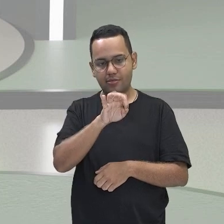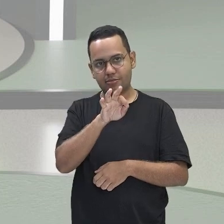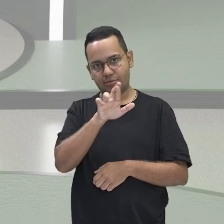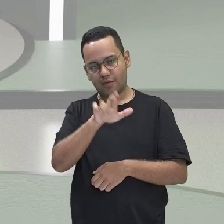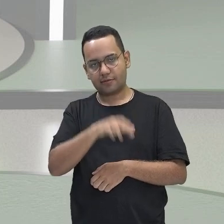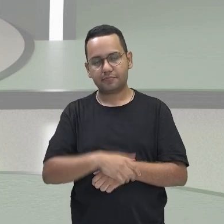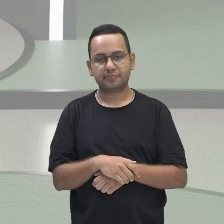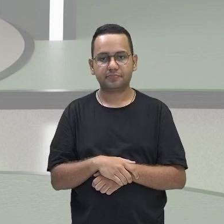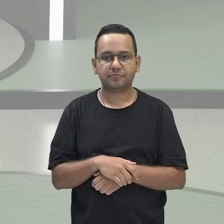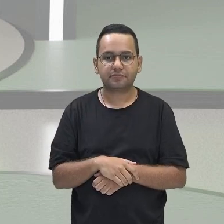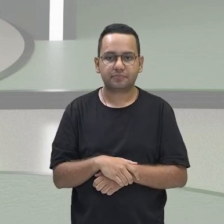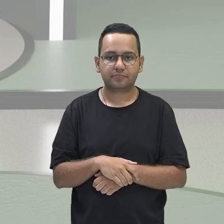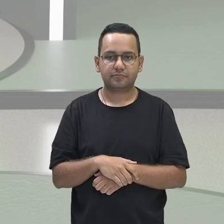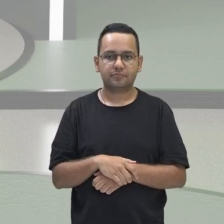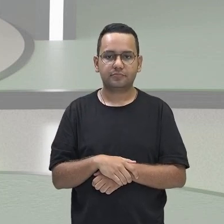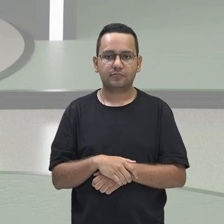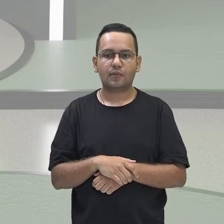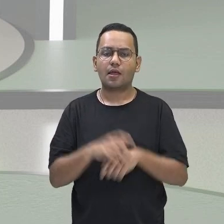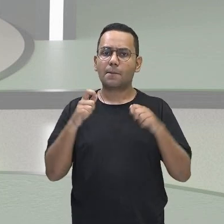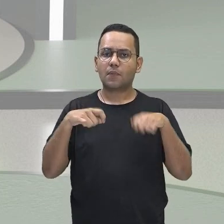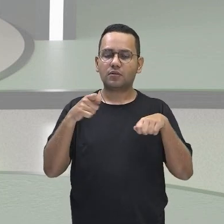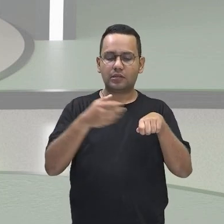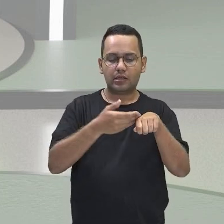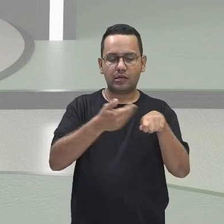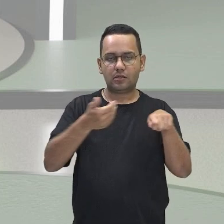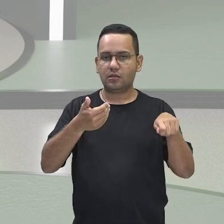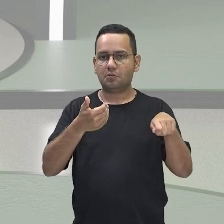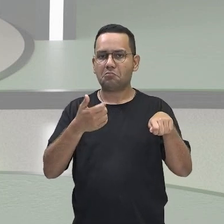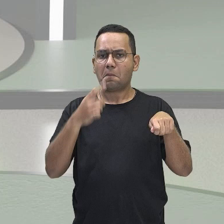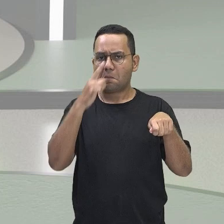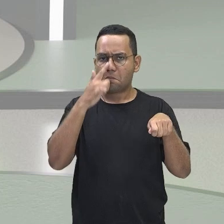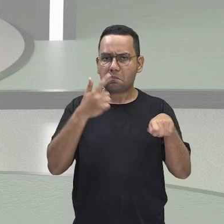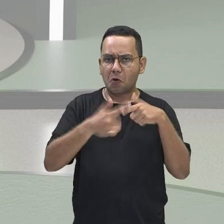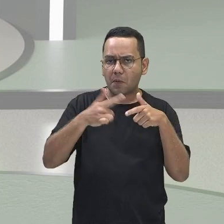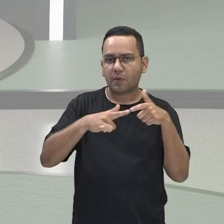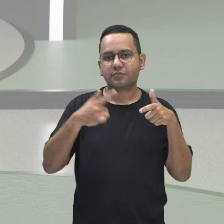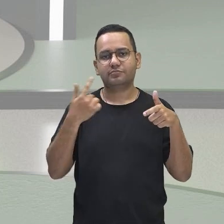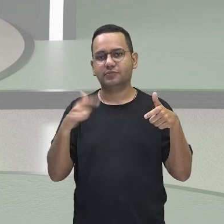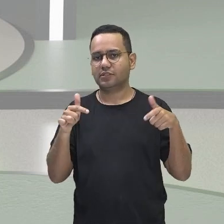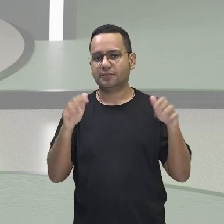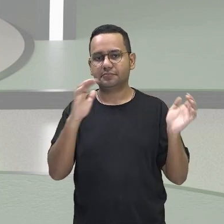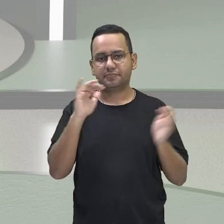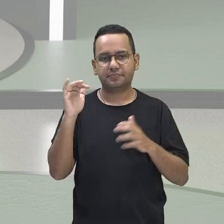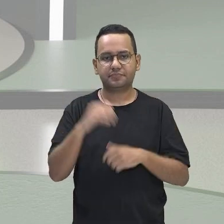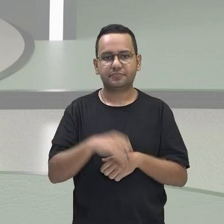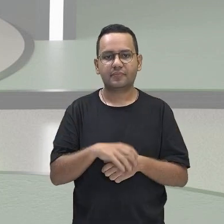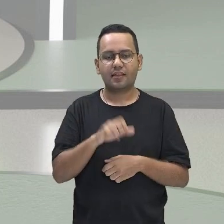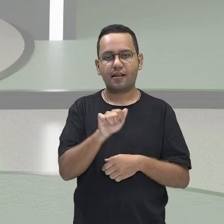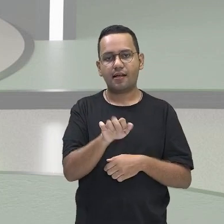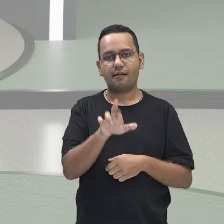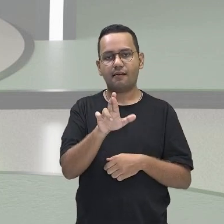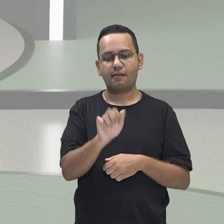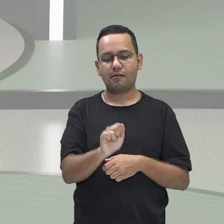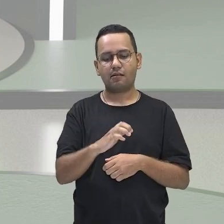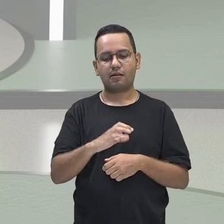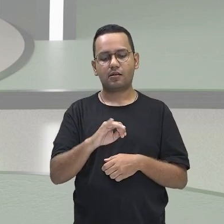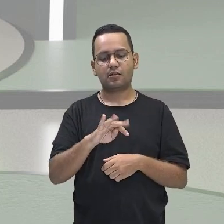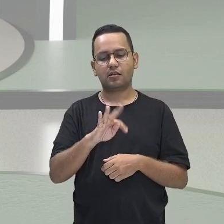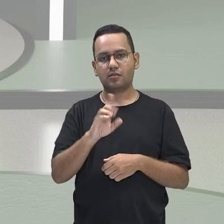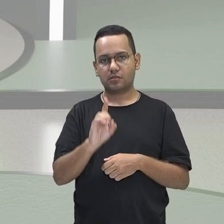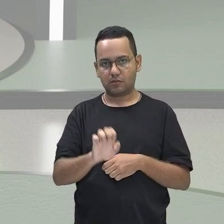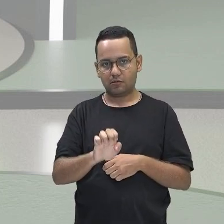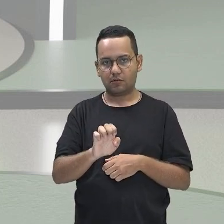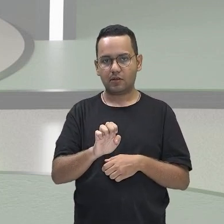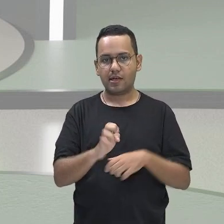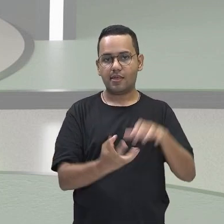não causar danos. A aracnoide é a membrana interna entre a dura